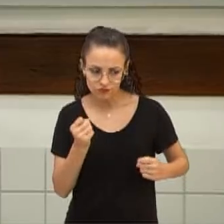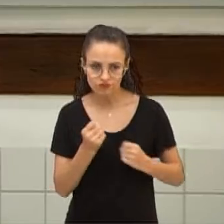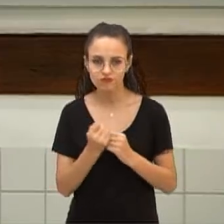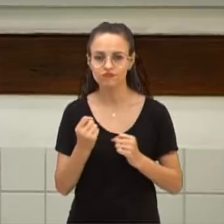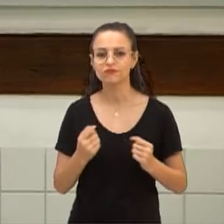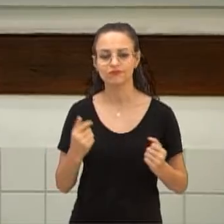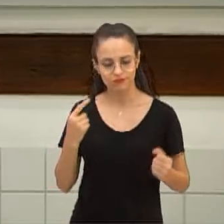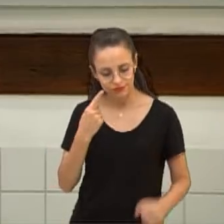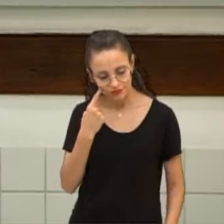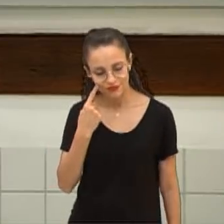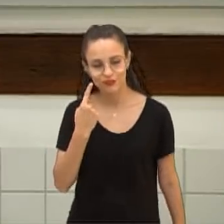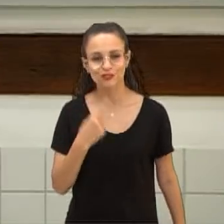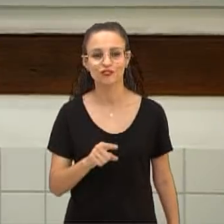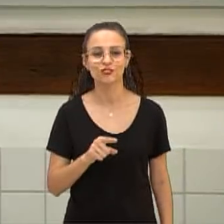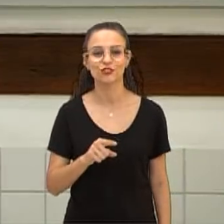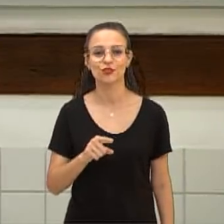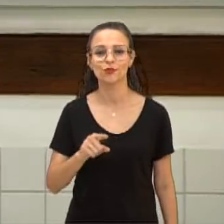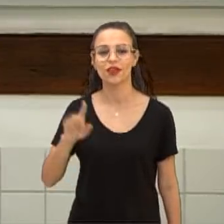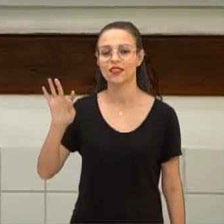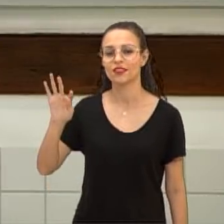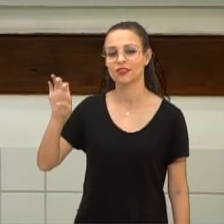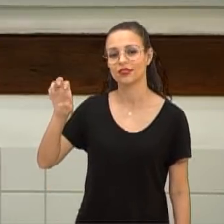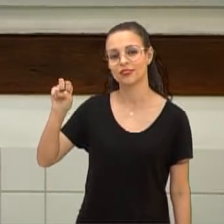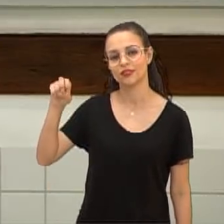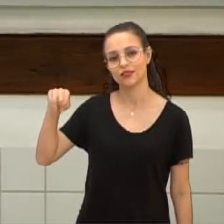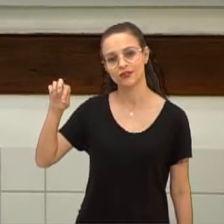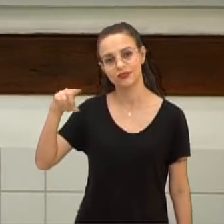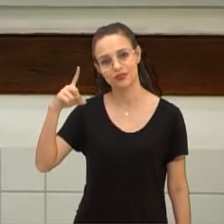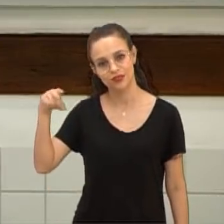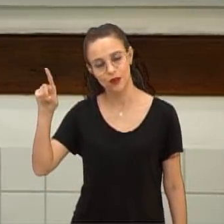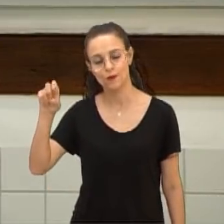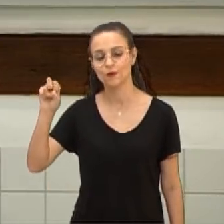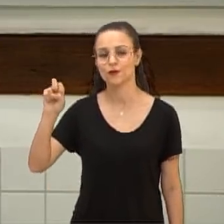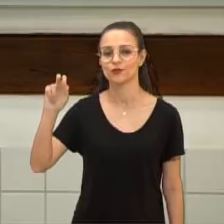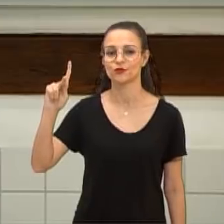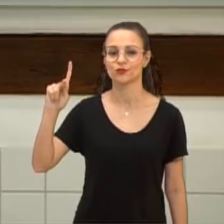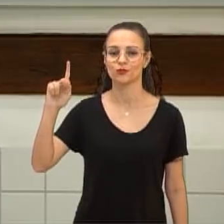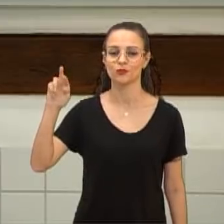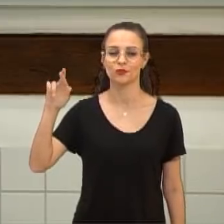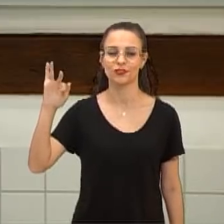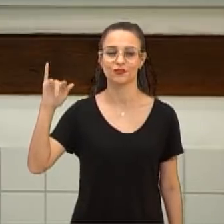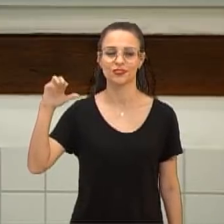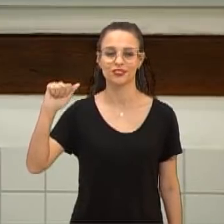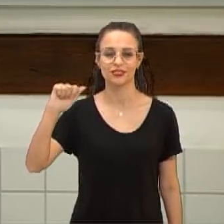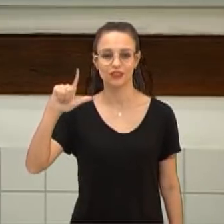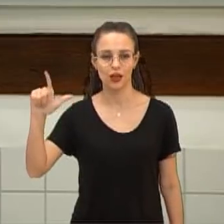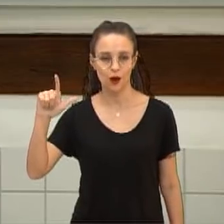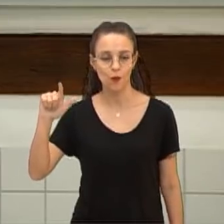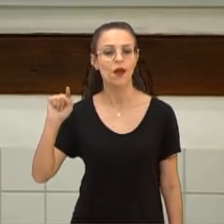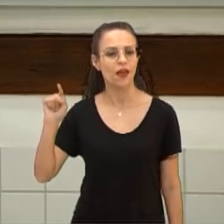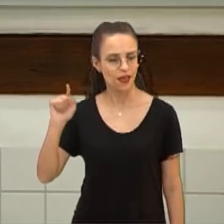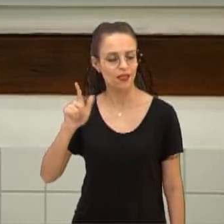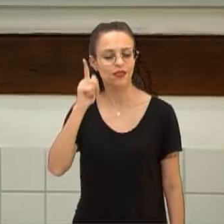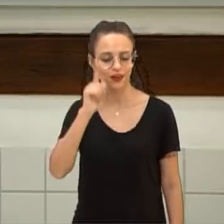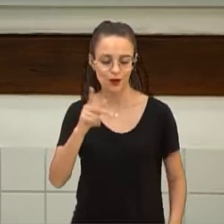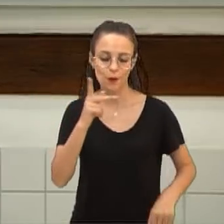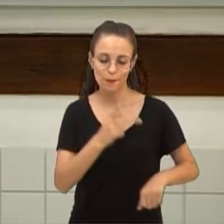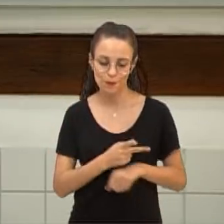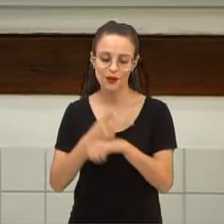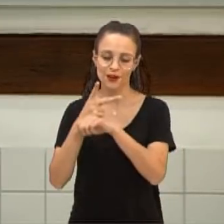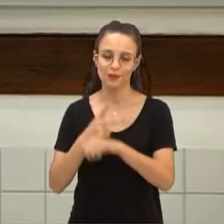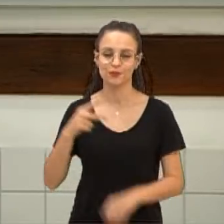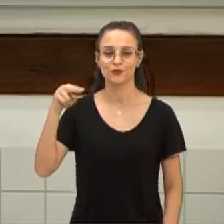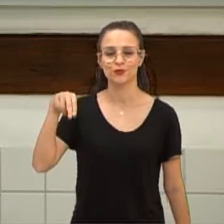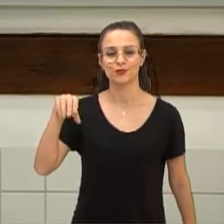chegou à descoberta da tensão superficial. Em 1932, ela foi a ganhadora de um prêmio Nobel. Só